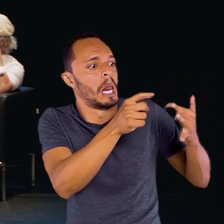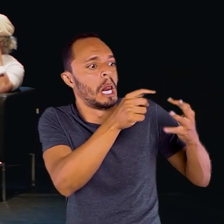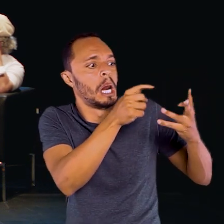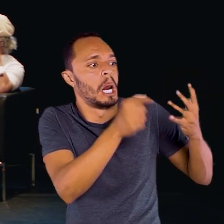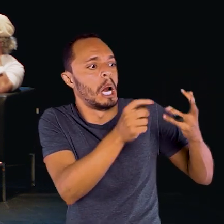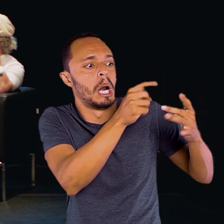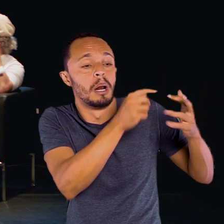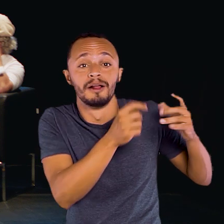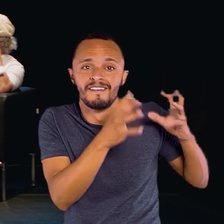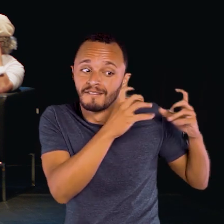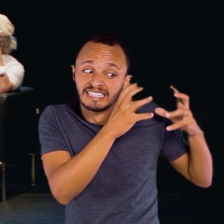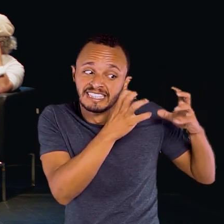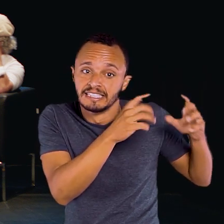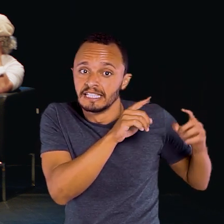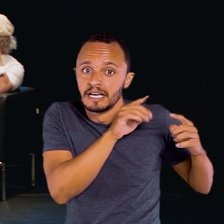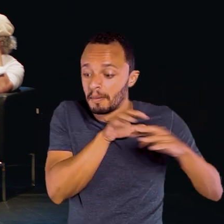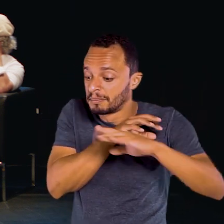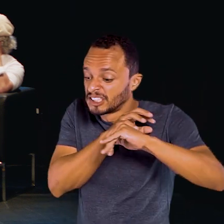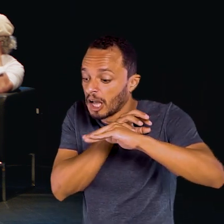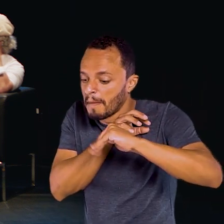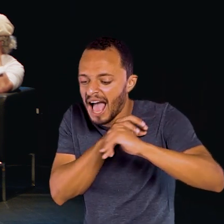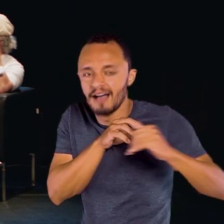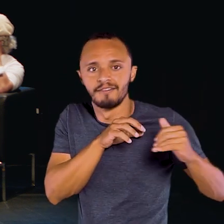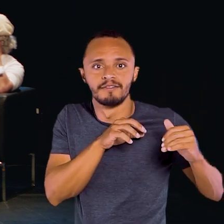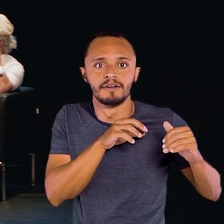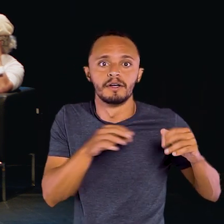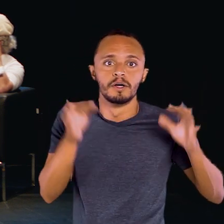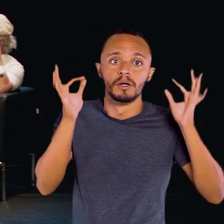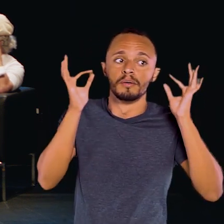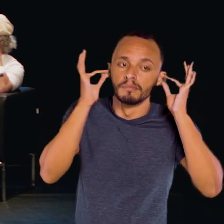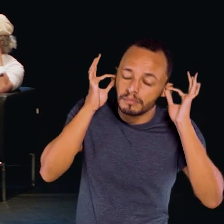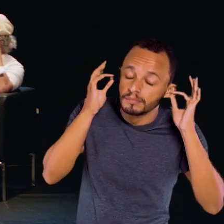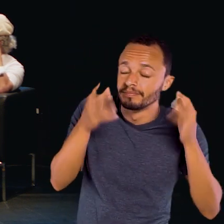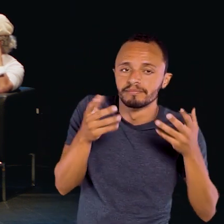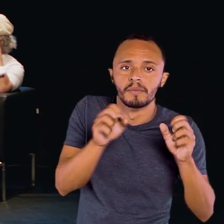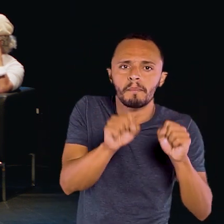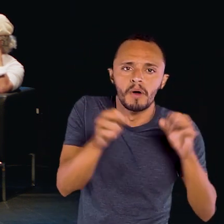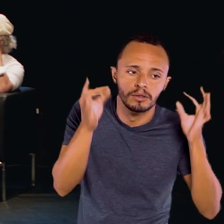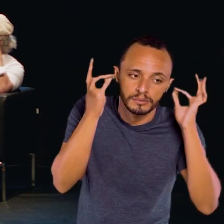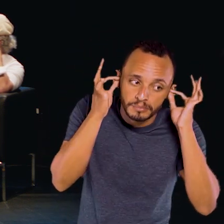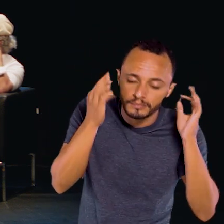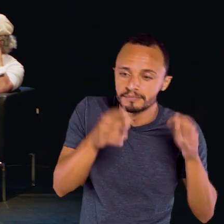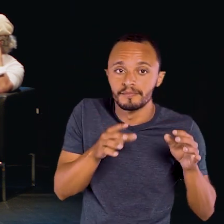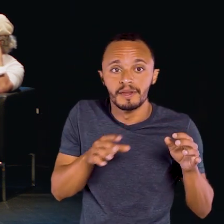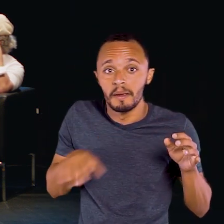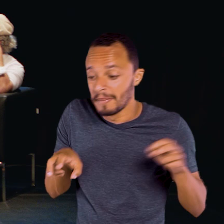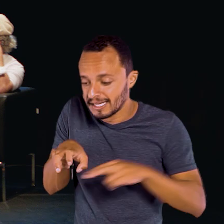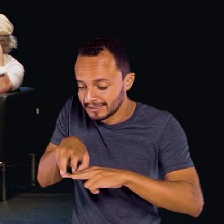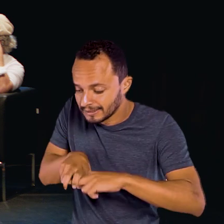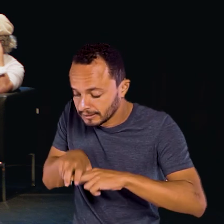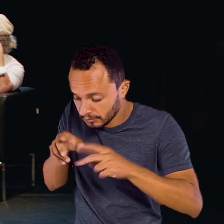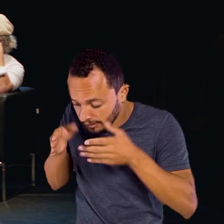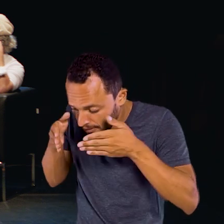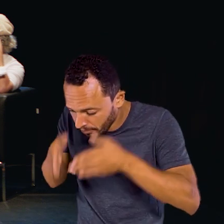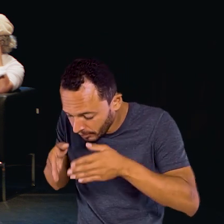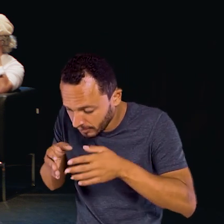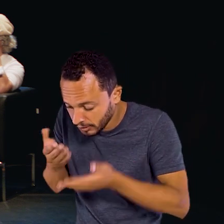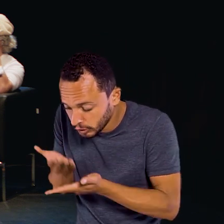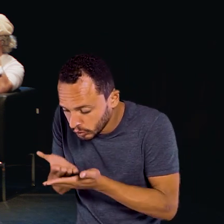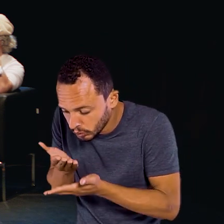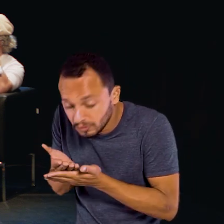barulho. Aí você inventa coisas, né? Bota fone de ouvido, enfim, são muitas as formas de